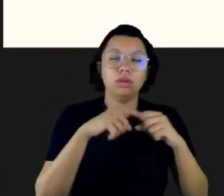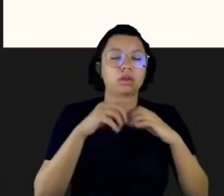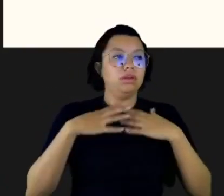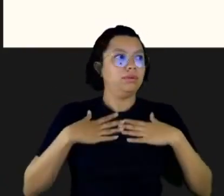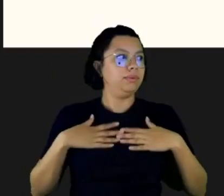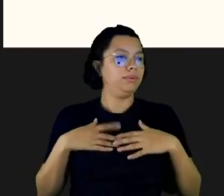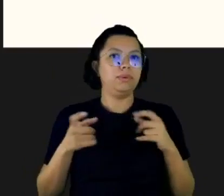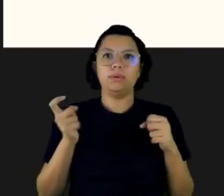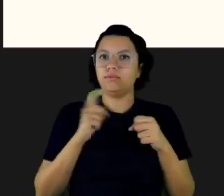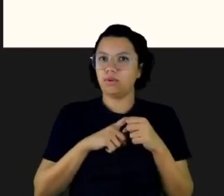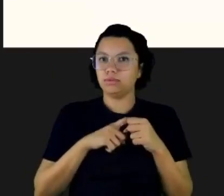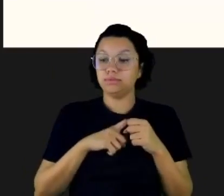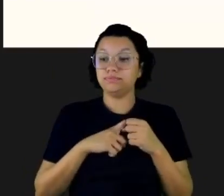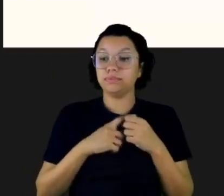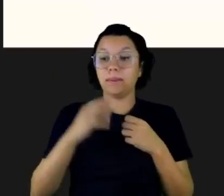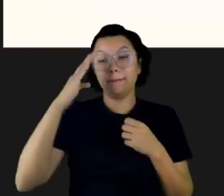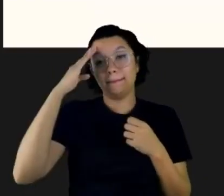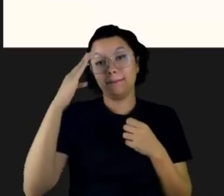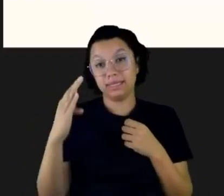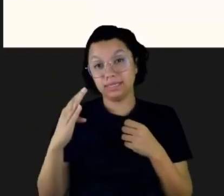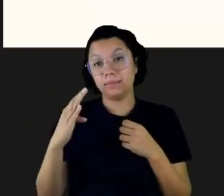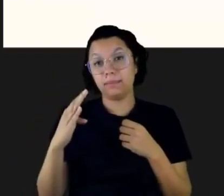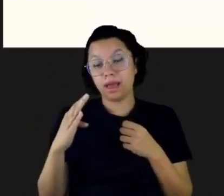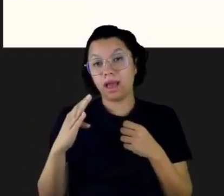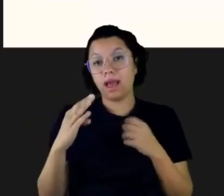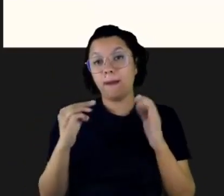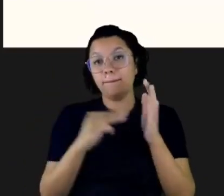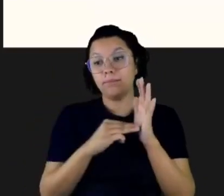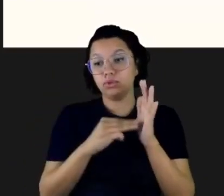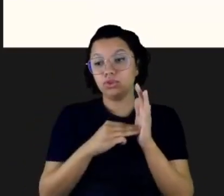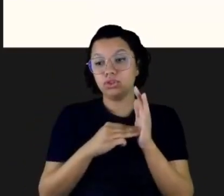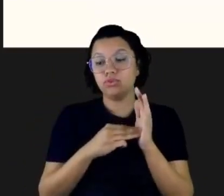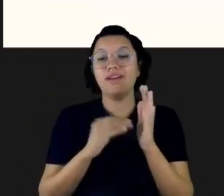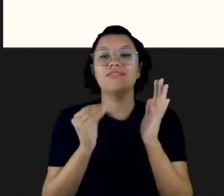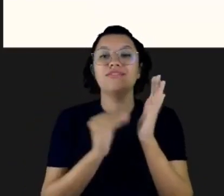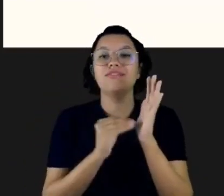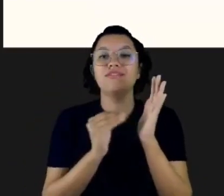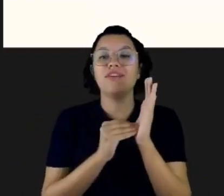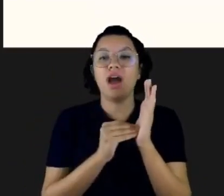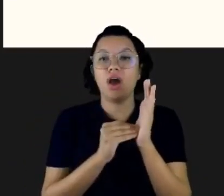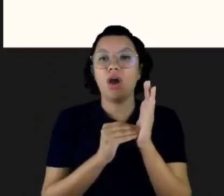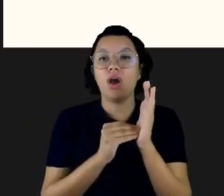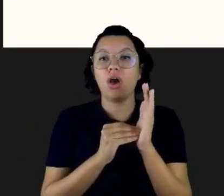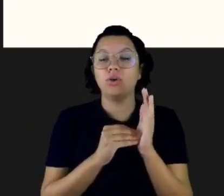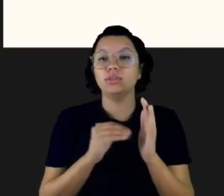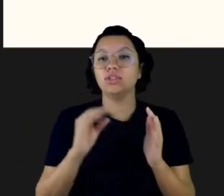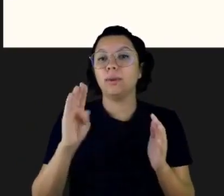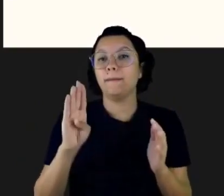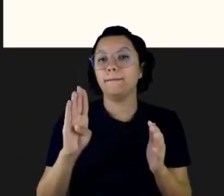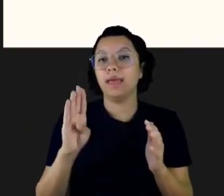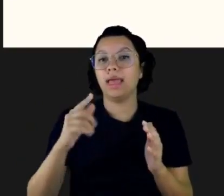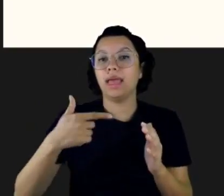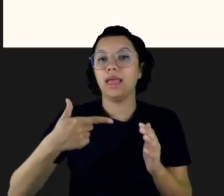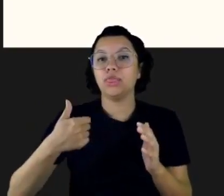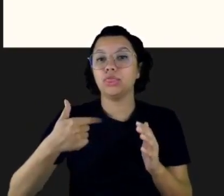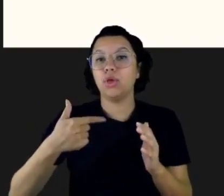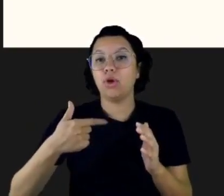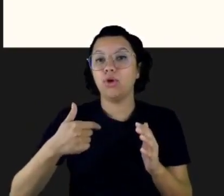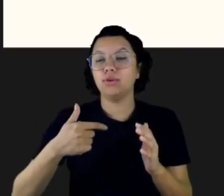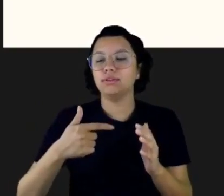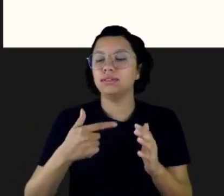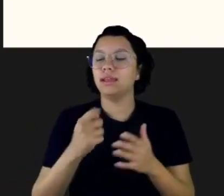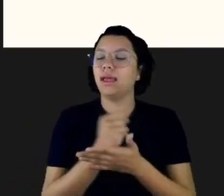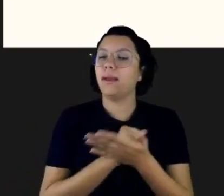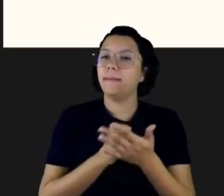de demência reversível é a falta de vitamina B12. Ela é fundamental para o processo de funcionamento cerebral.